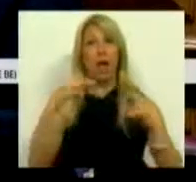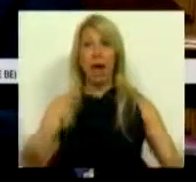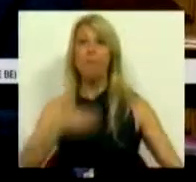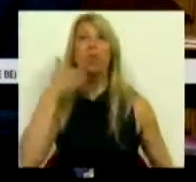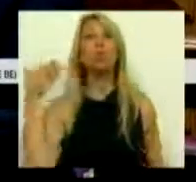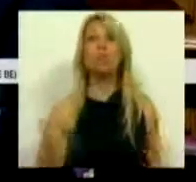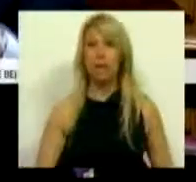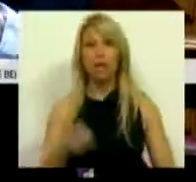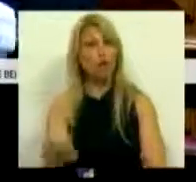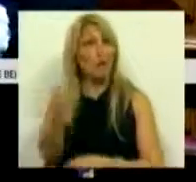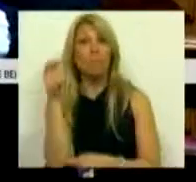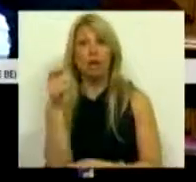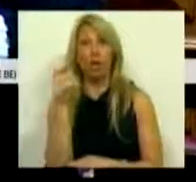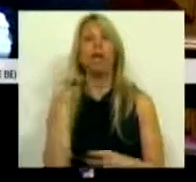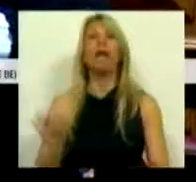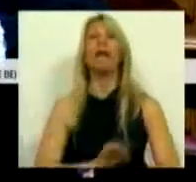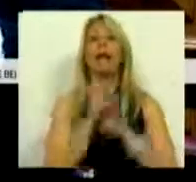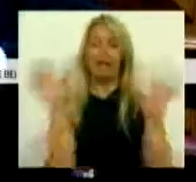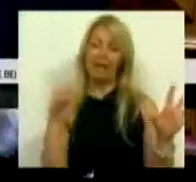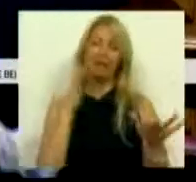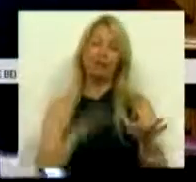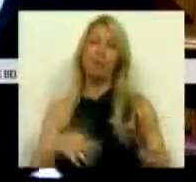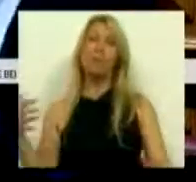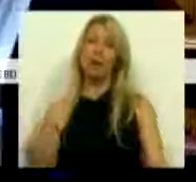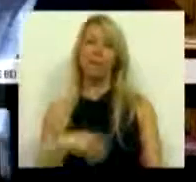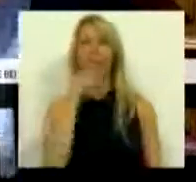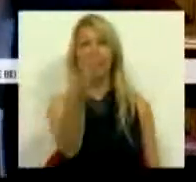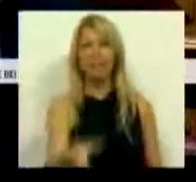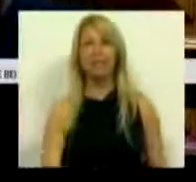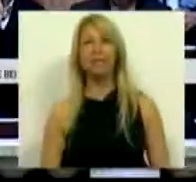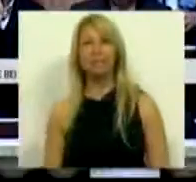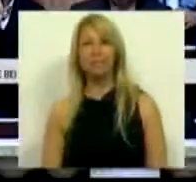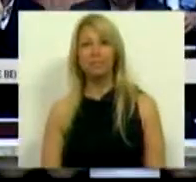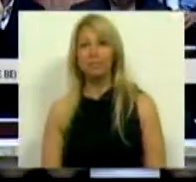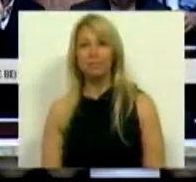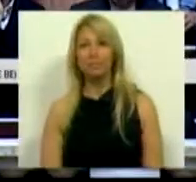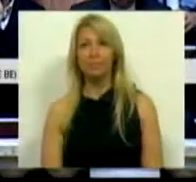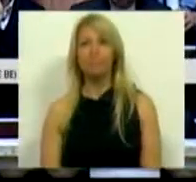pescadores da arte chávega e, claro está, do Parlamento. Bem, muito bem.